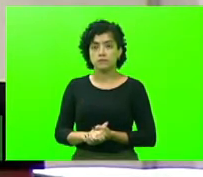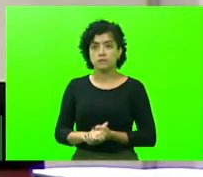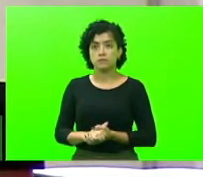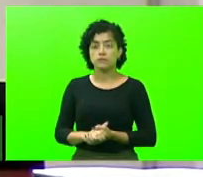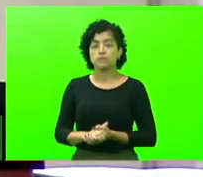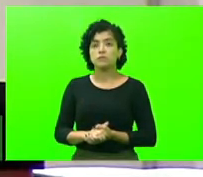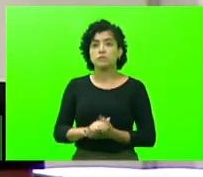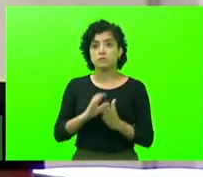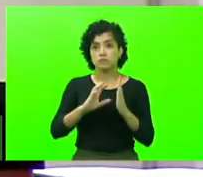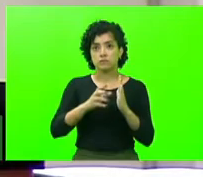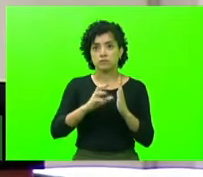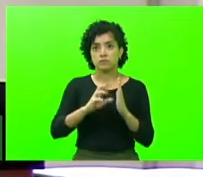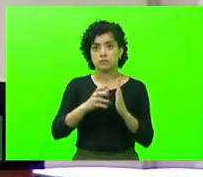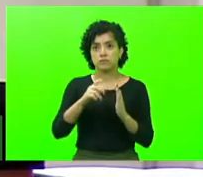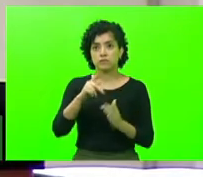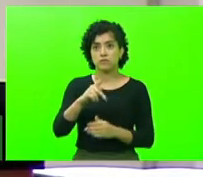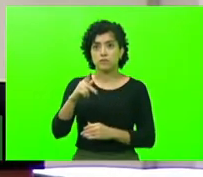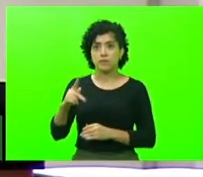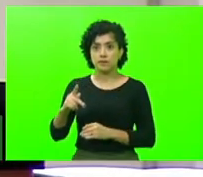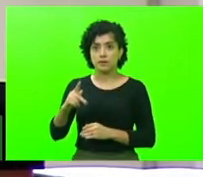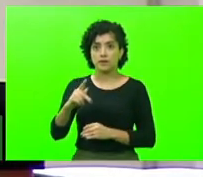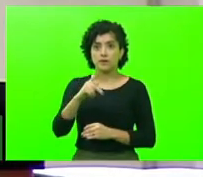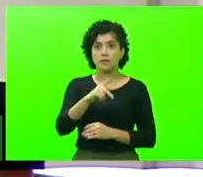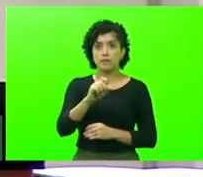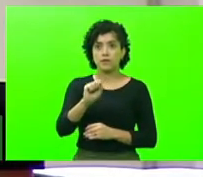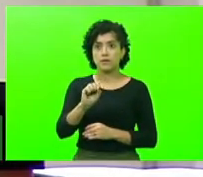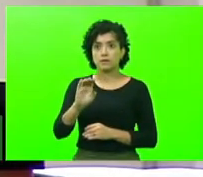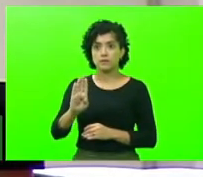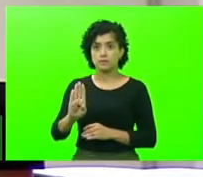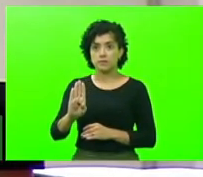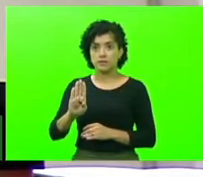Próximo horário é do bloco PP, PSB.